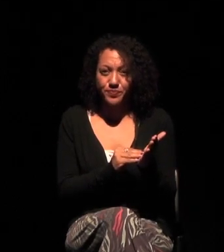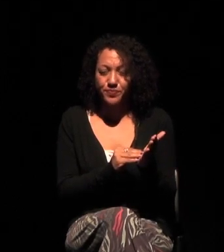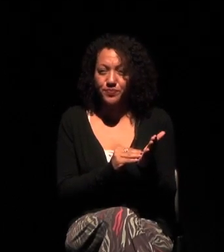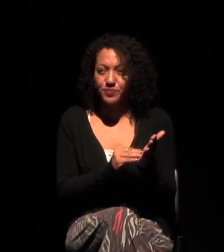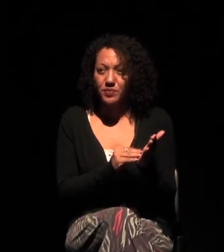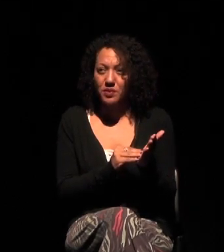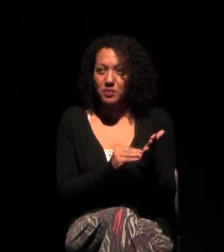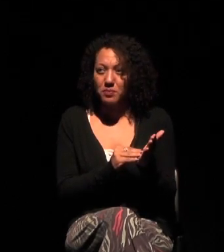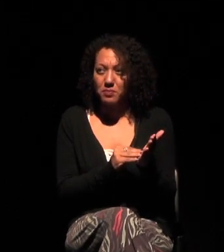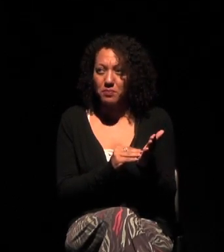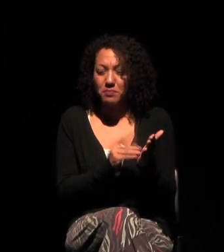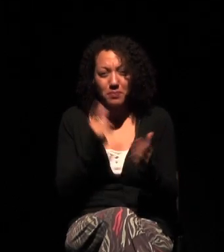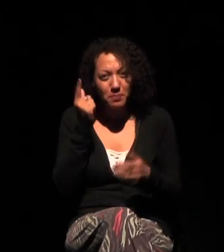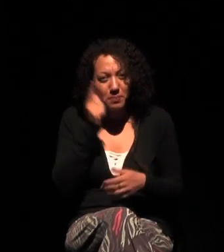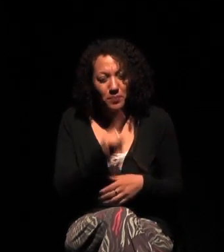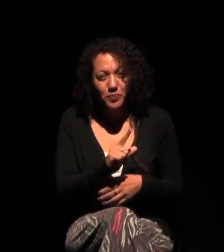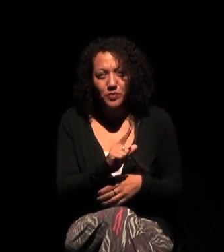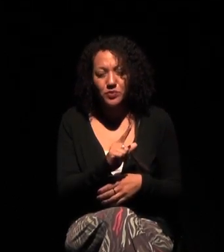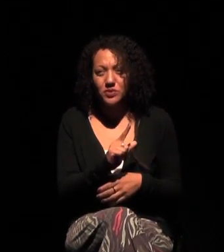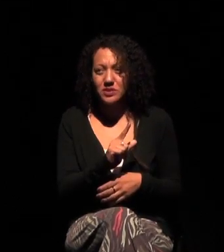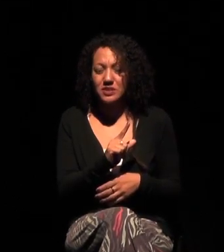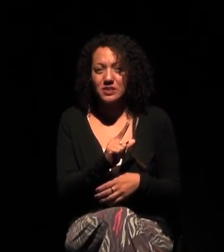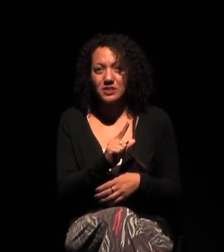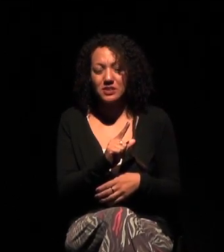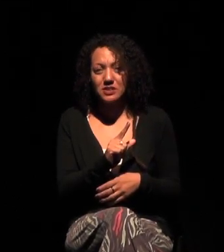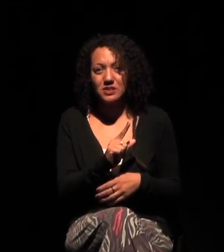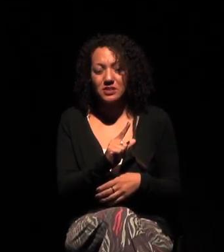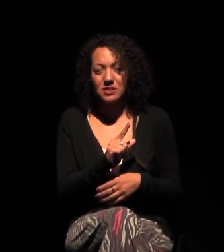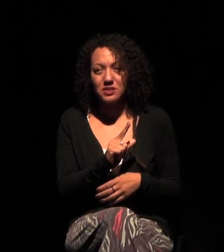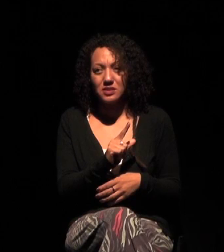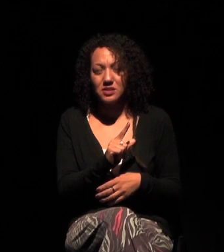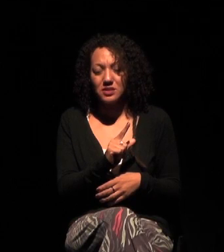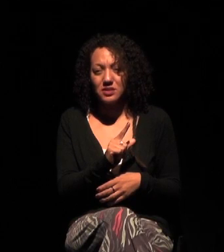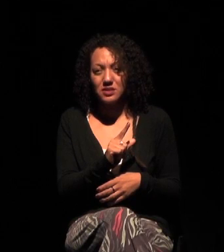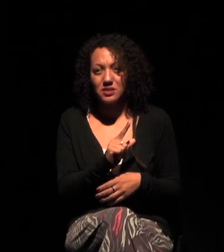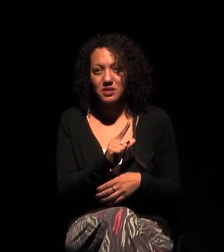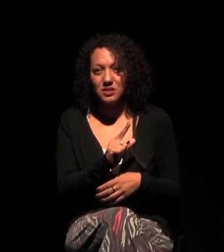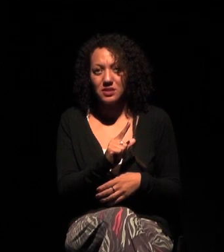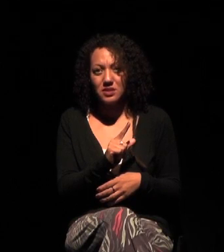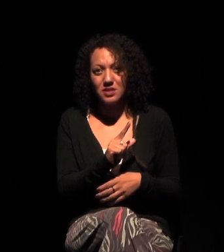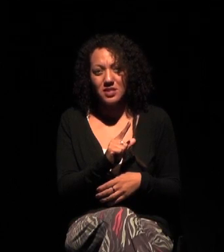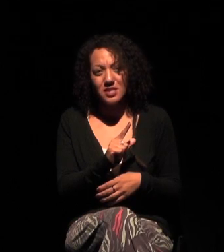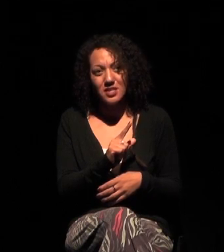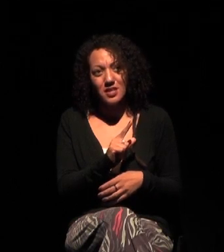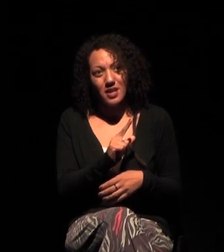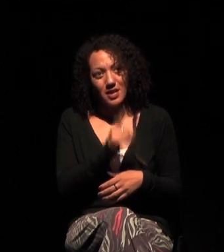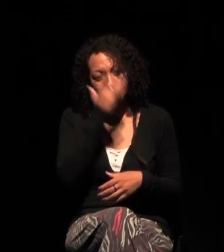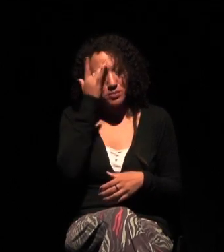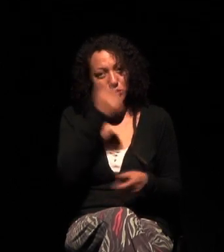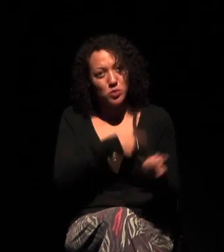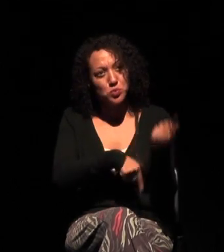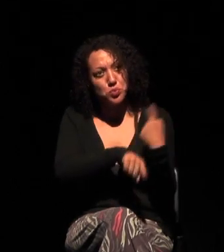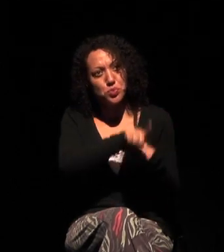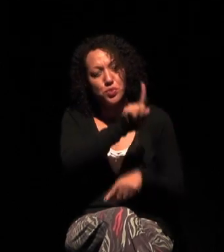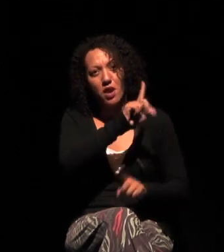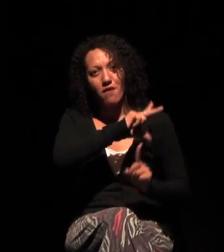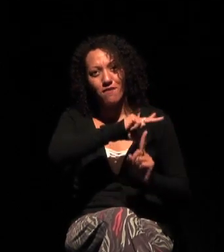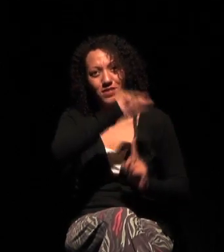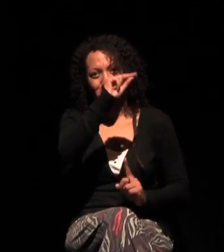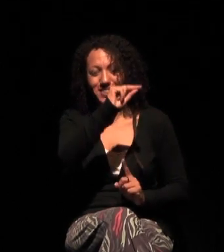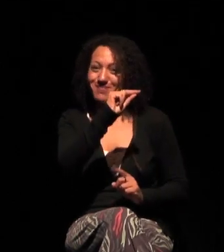se conseguir um lugar do do lado dos vencidos é ser parte mais